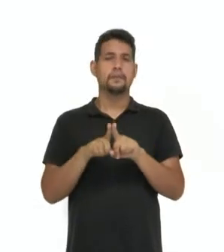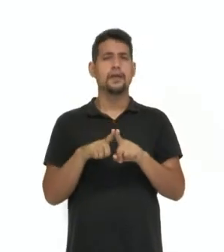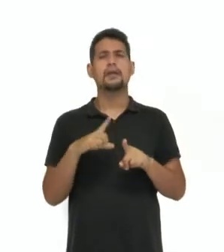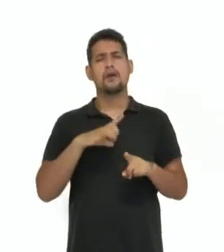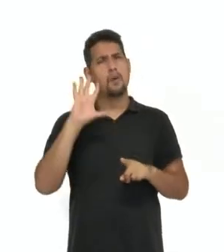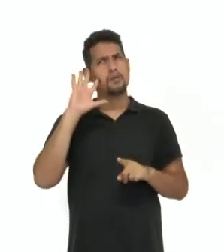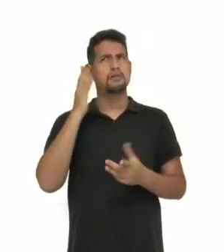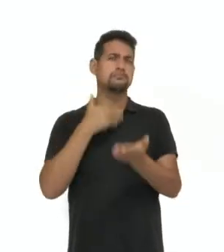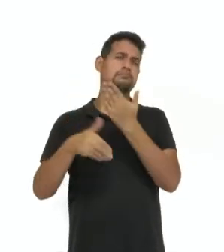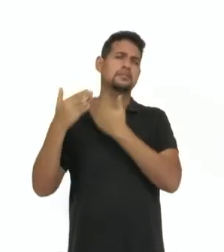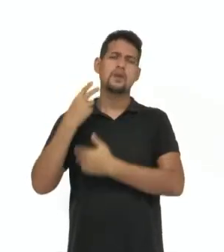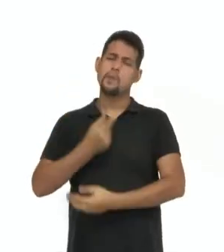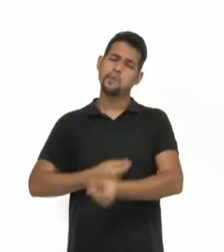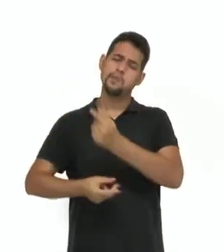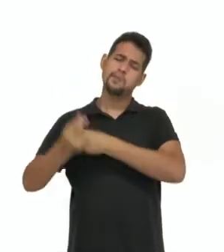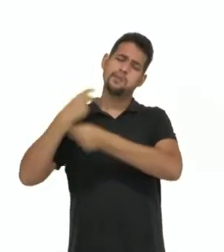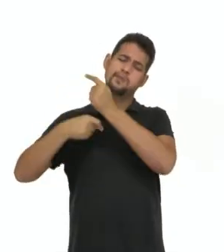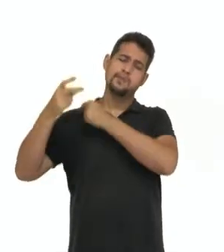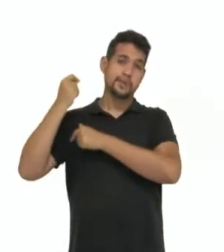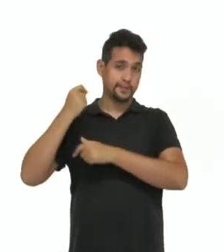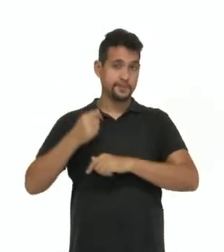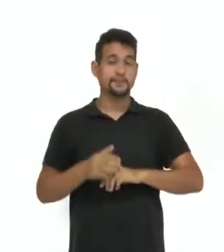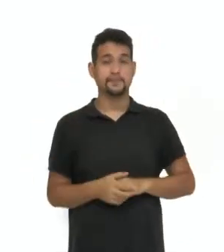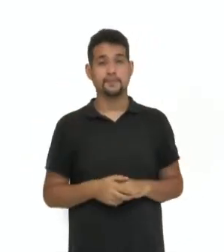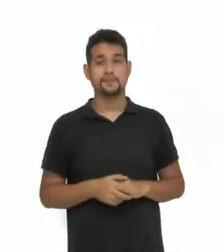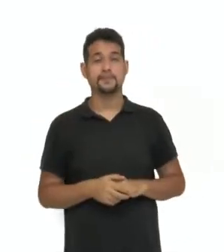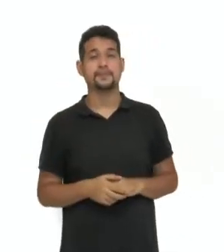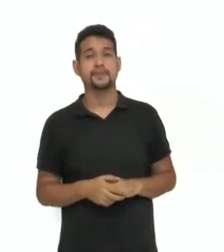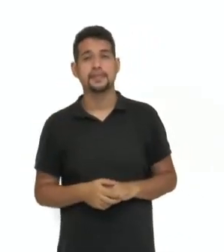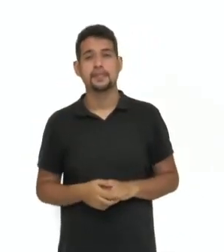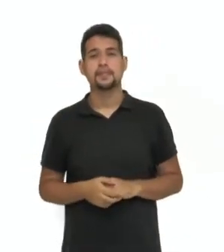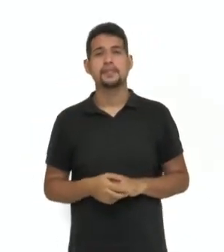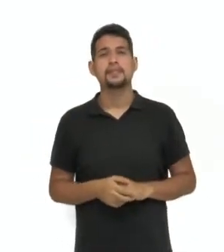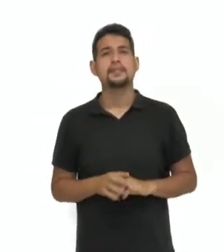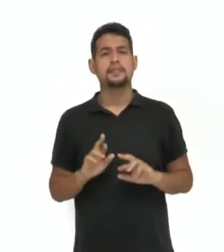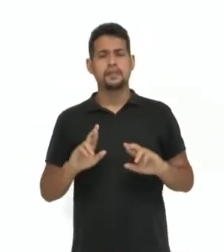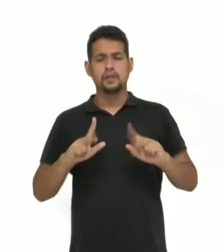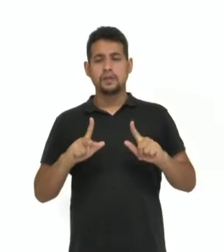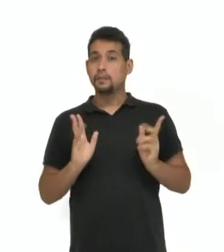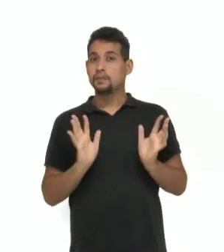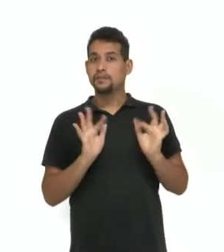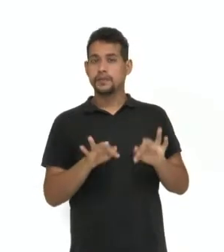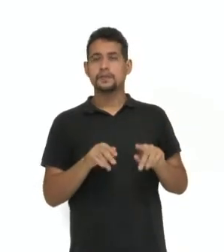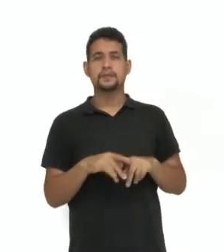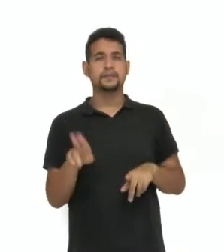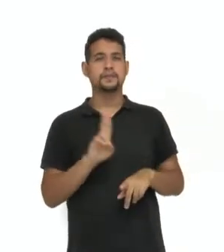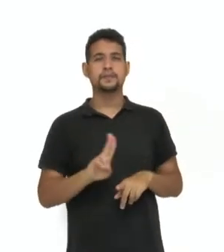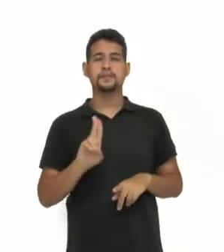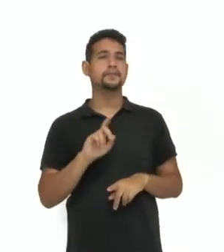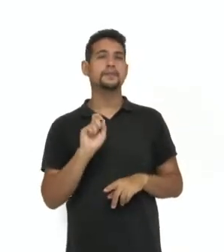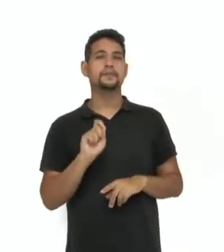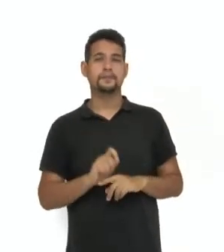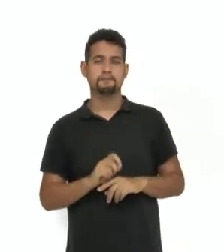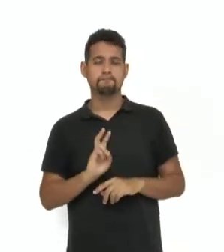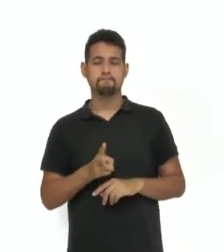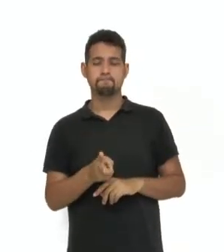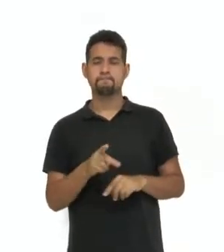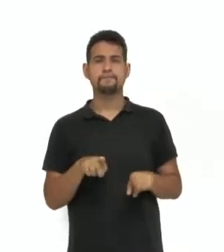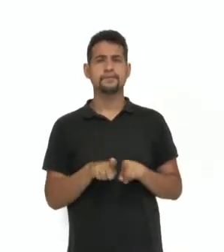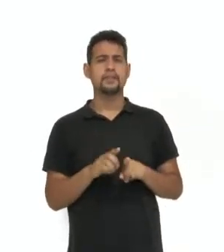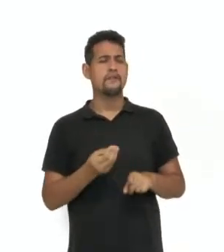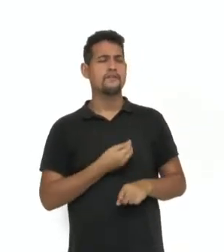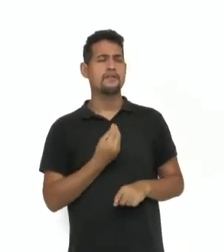vez e faz muito tempo. Bueno, situación final, uso de expresiones corrientes. Y